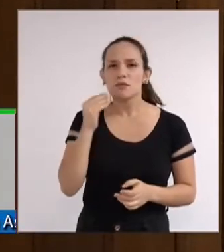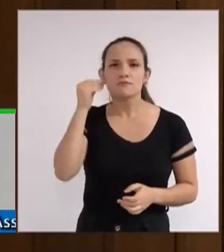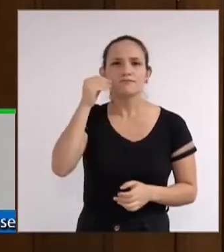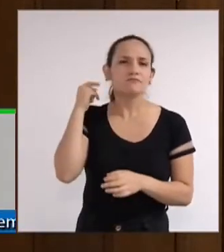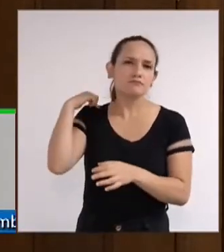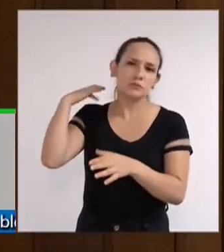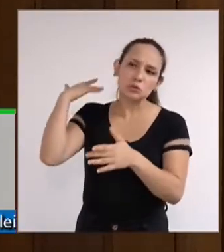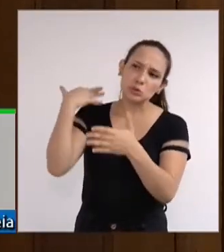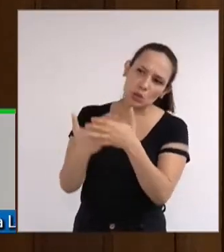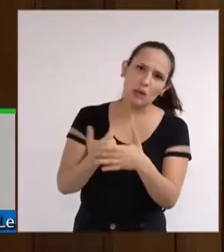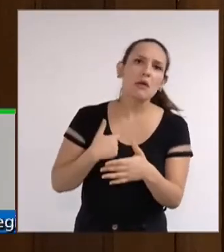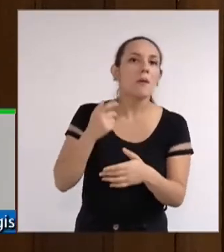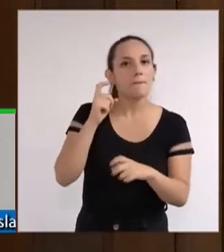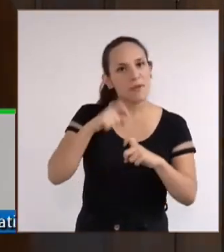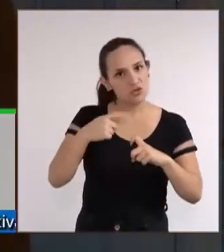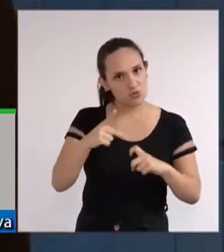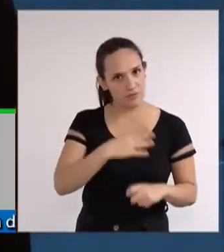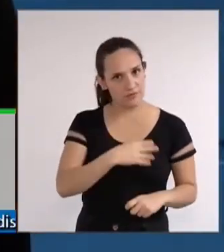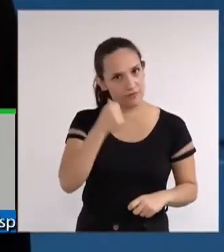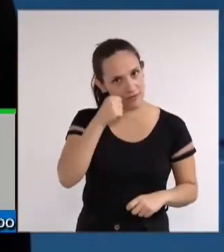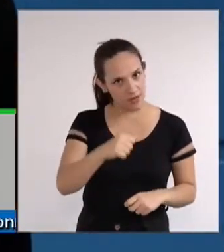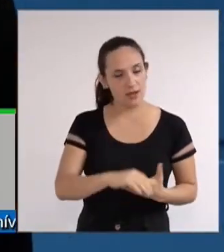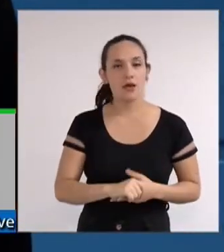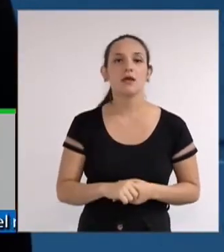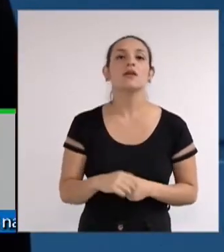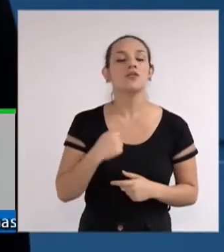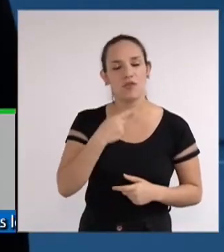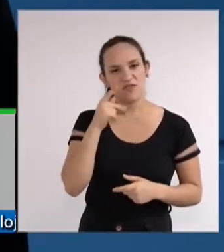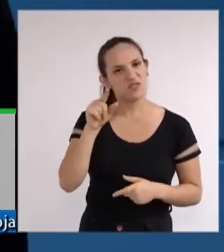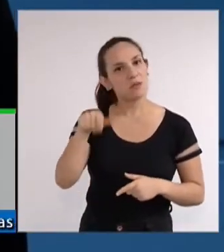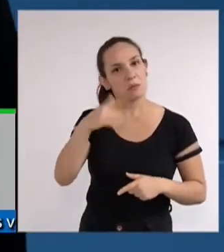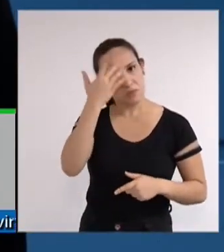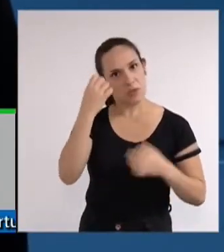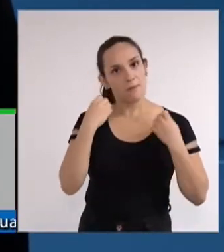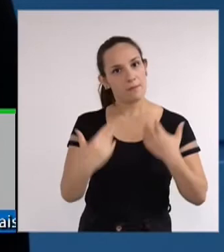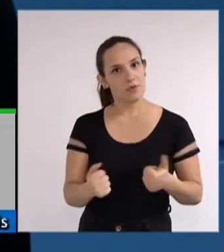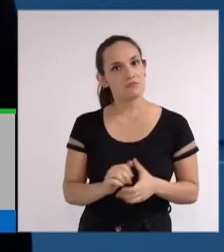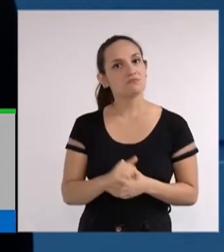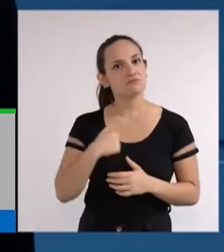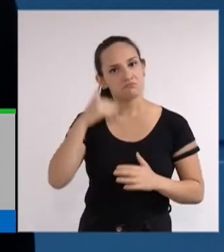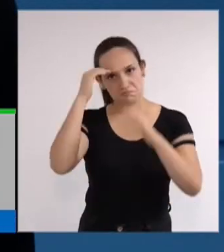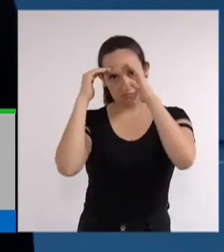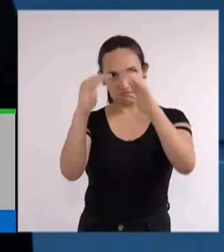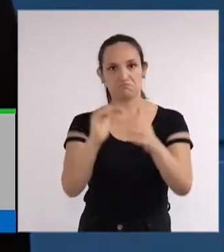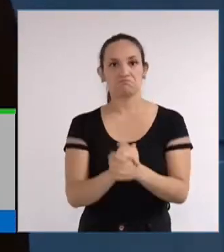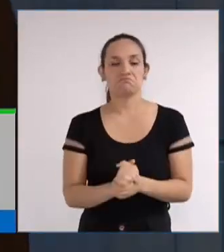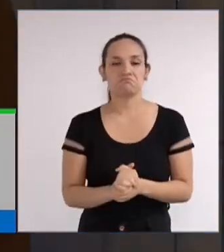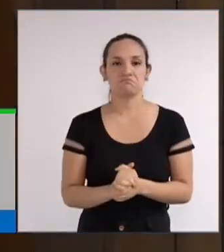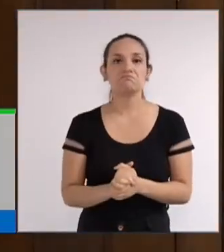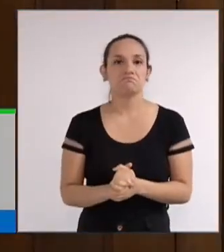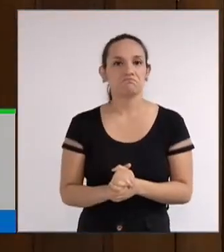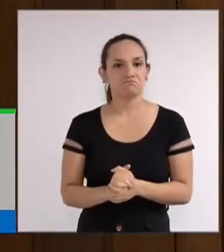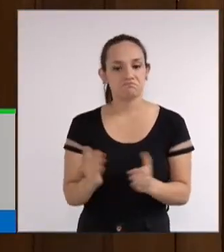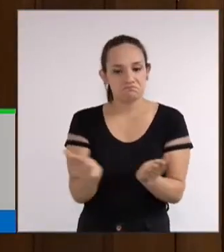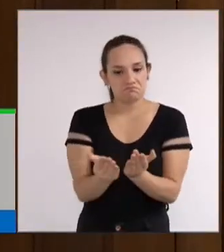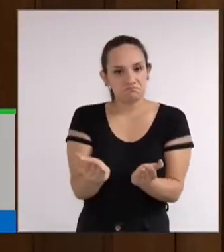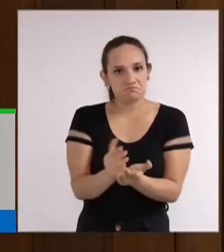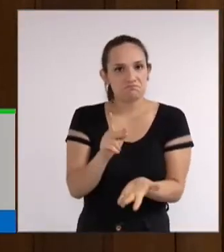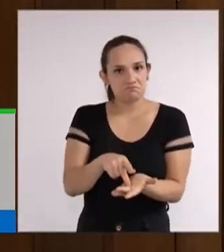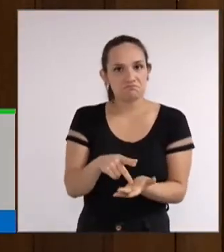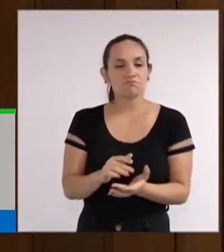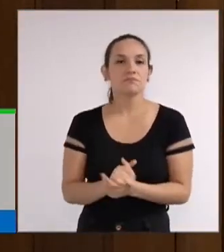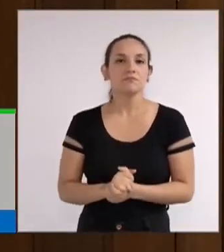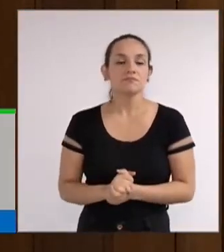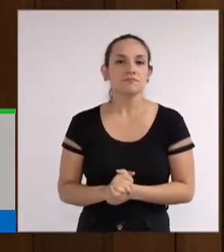médico das suas filhas e posso dizer, Vossa Senhoria é um homem do bem, uma pessoa respeitada, uma pessoa cristã,